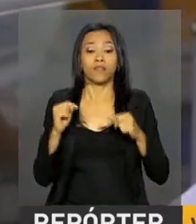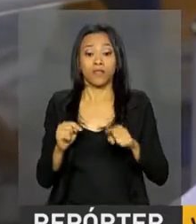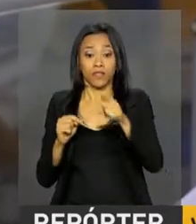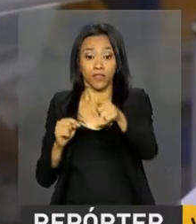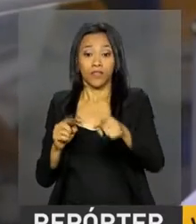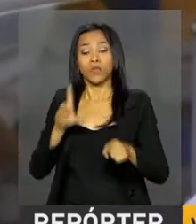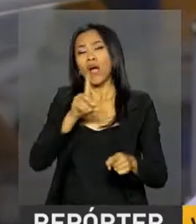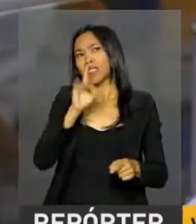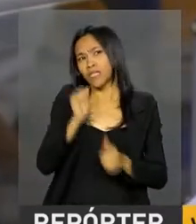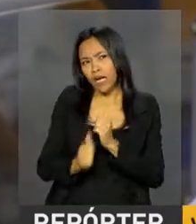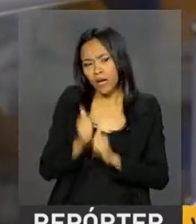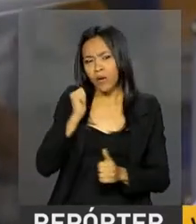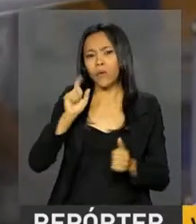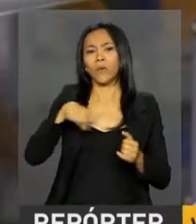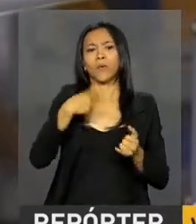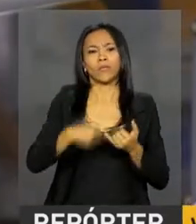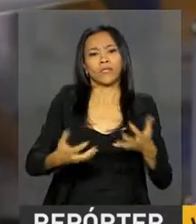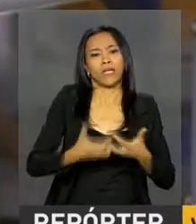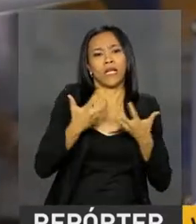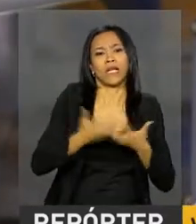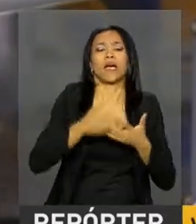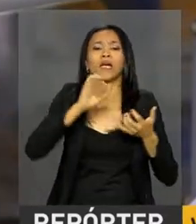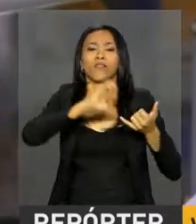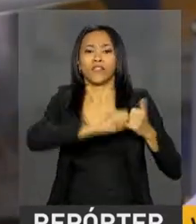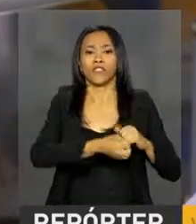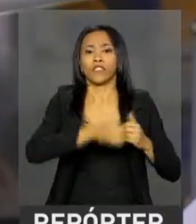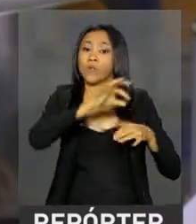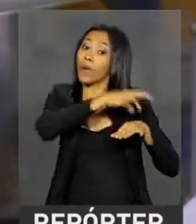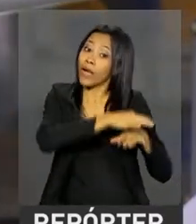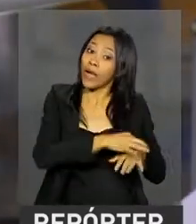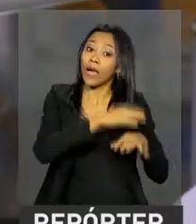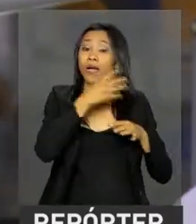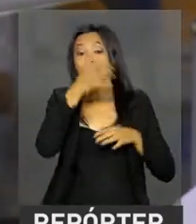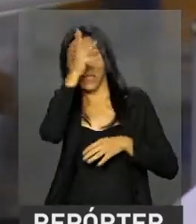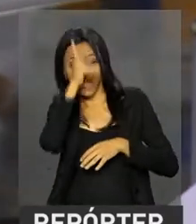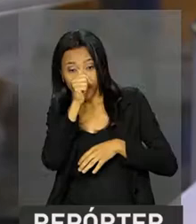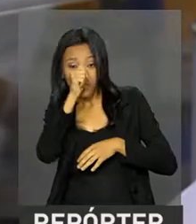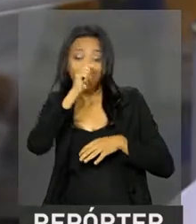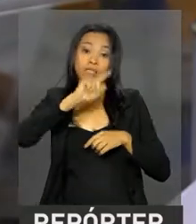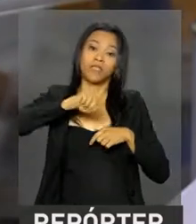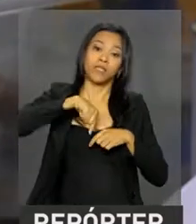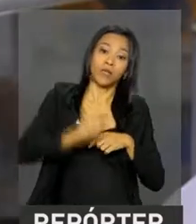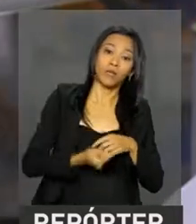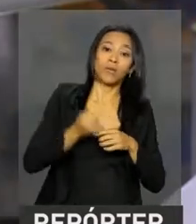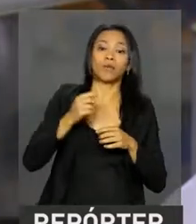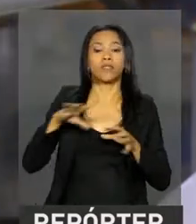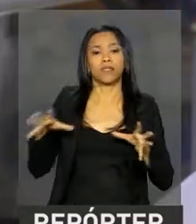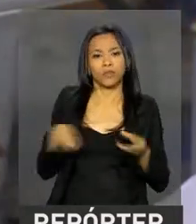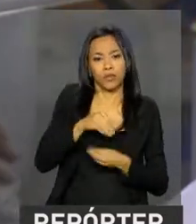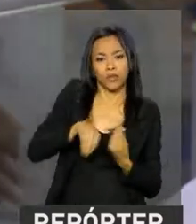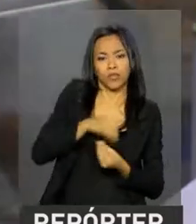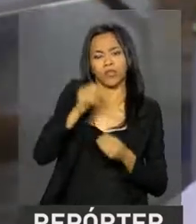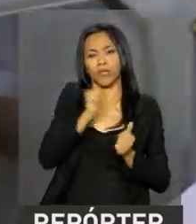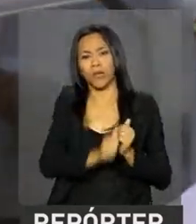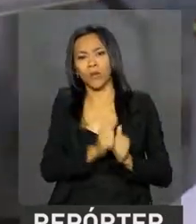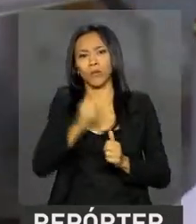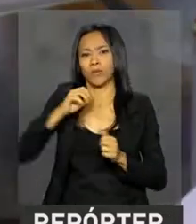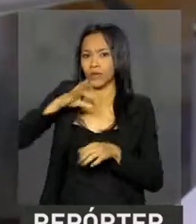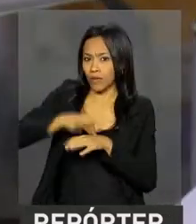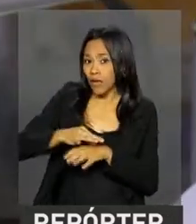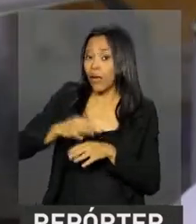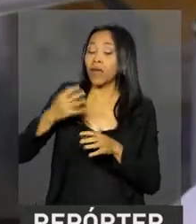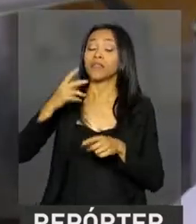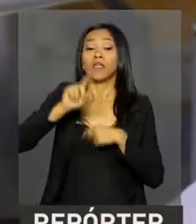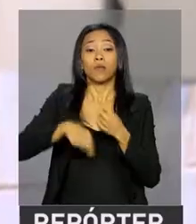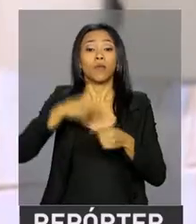dia um arroz, uma salada, um feijão, uma carne, outro dia uma galinhada, outro dia é um baião de dois, né, o lanche a gente faz